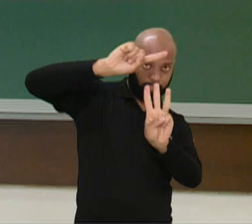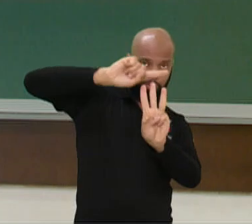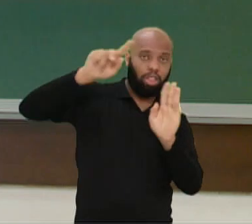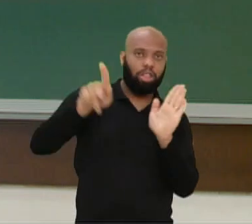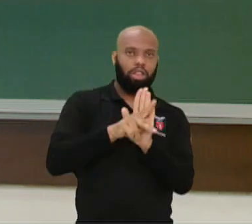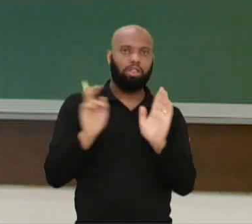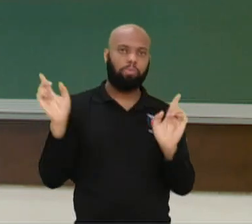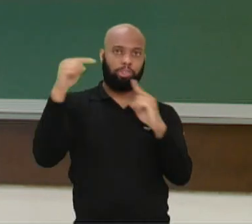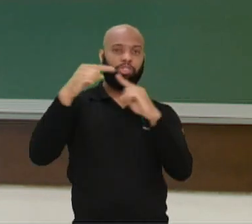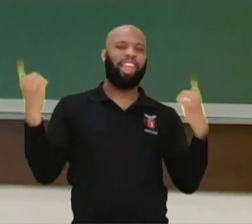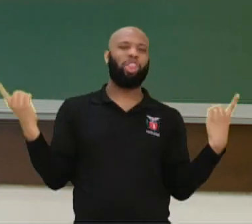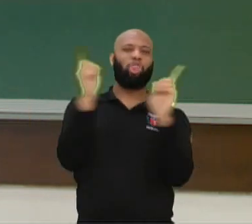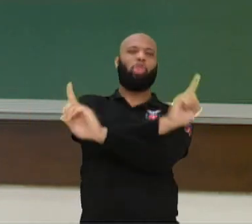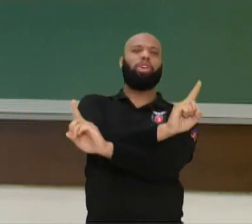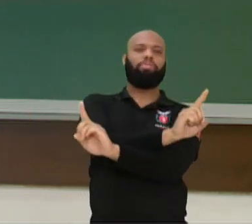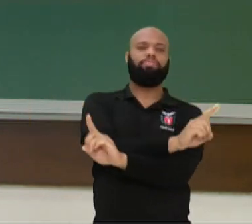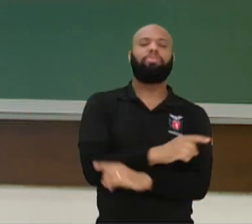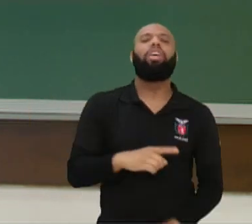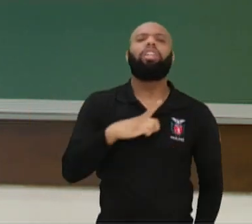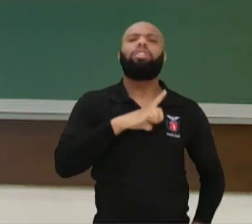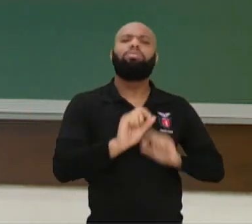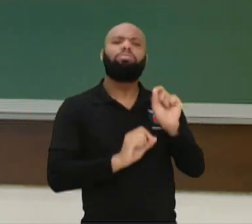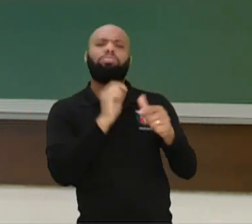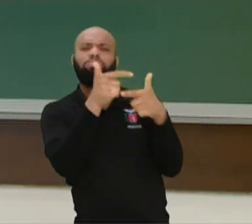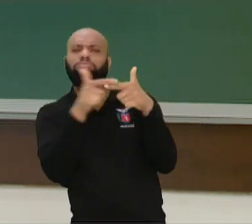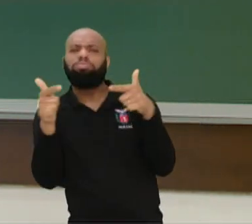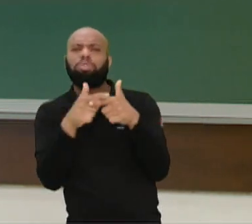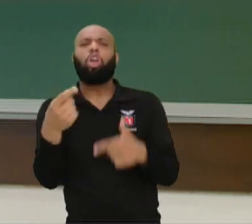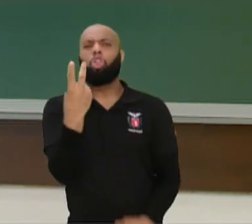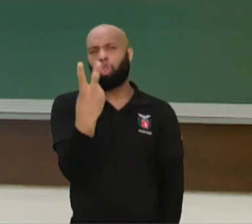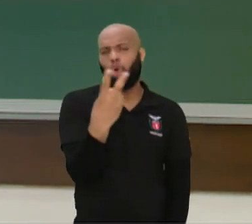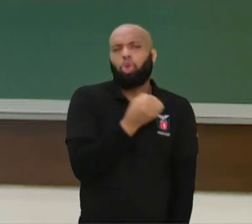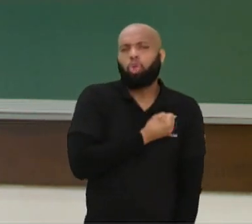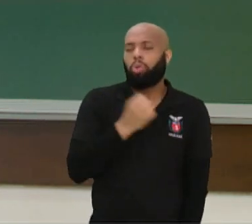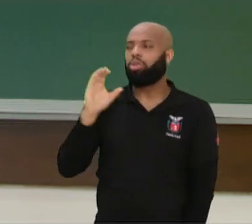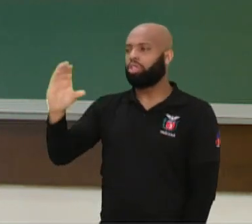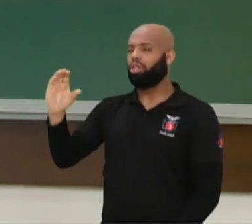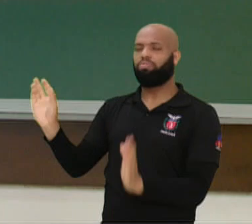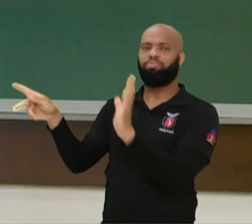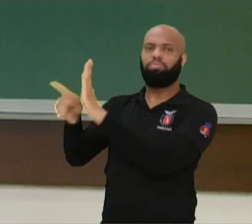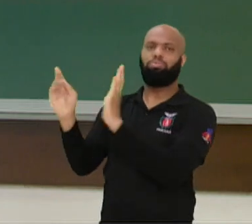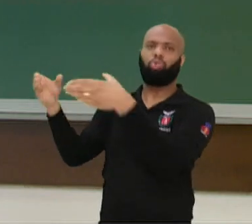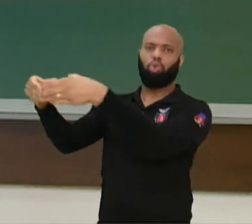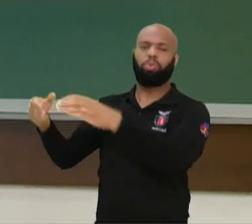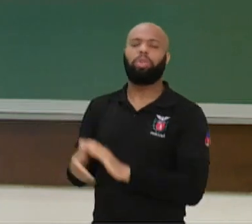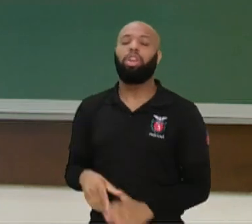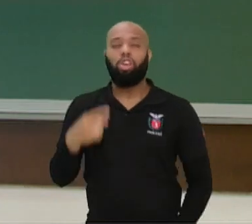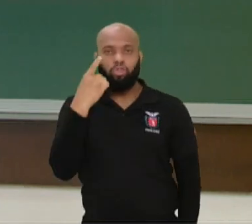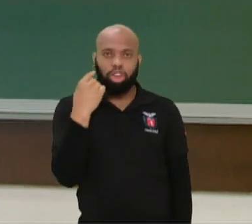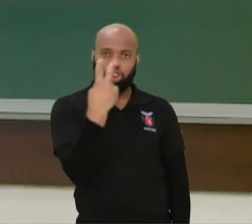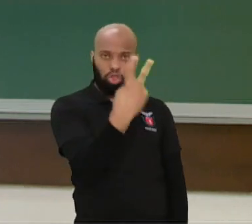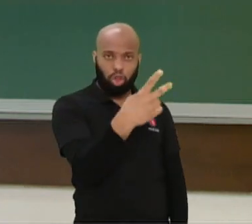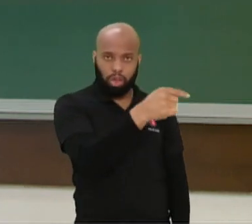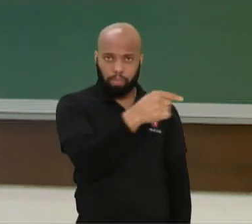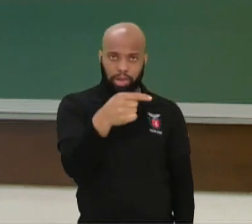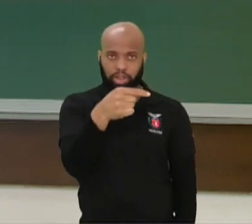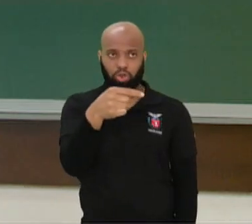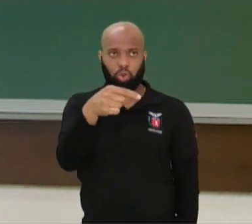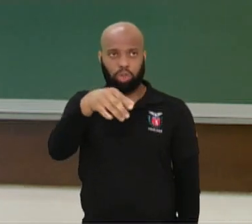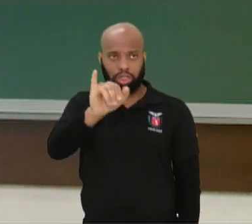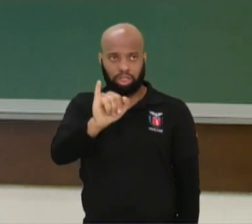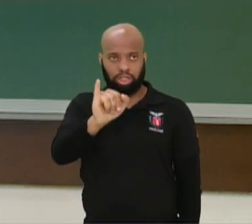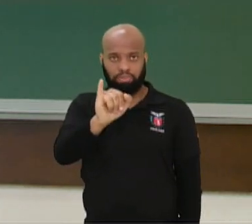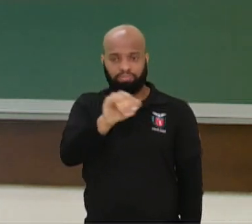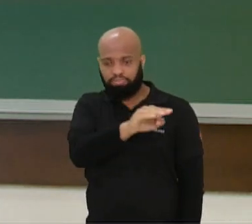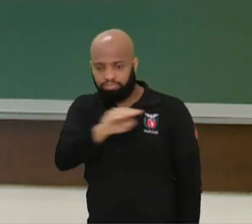Então, tá aqui, ó, se eu tenho que dividir dois números complexos, vamos para um exemplo. 2 menos i dividido por 1 mais